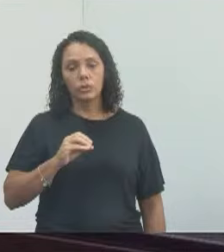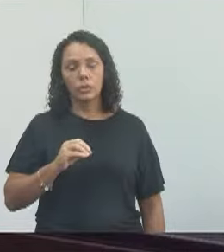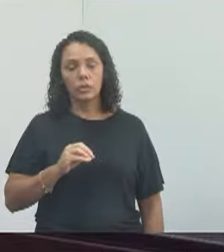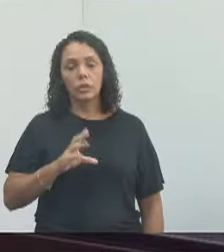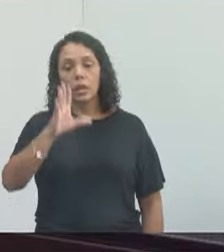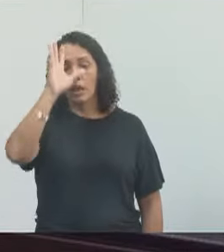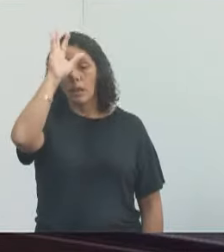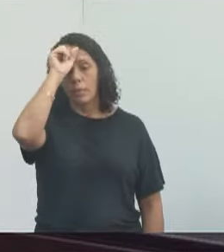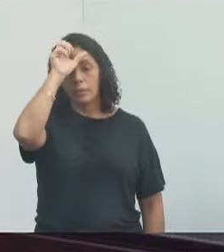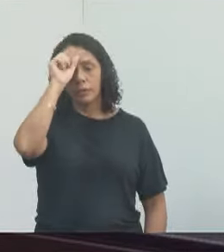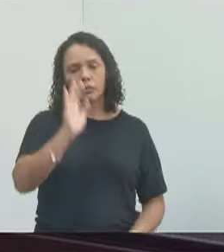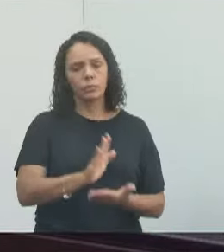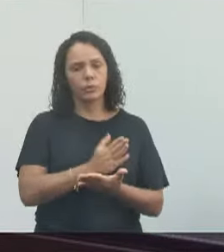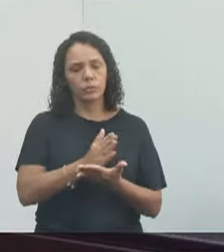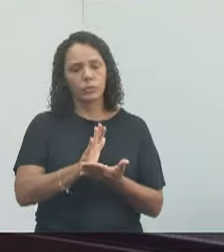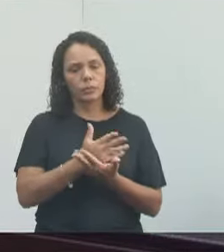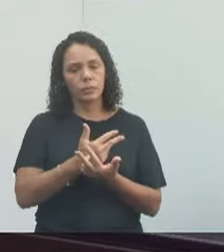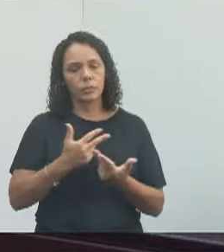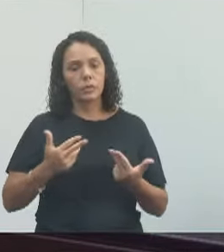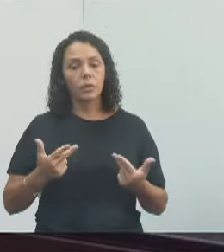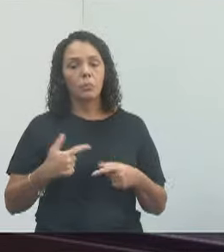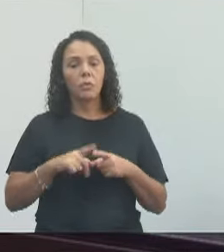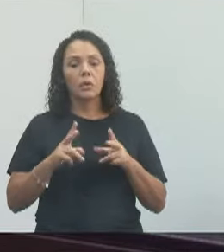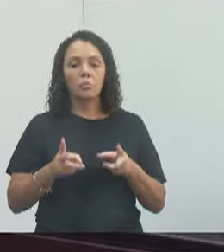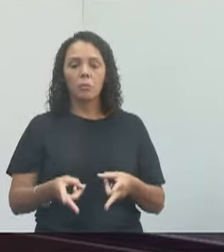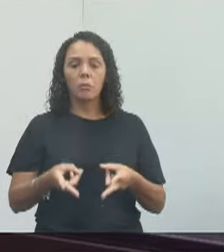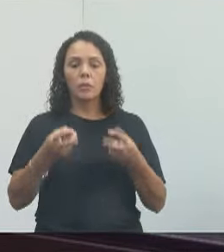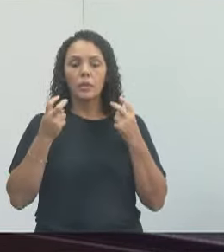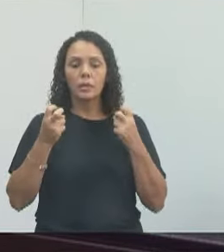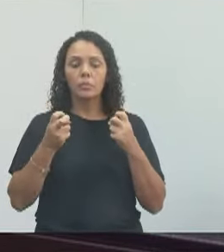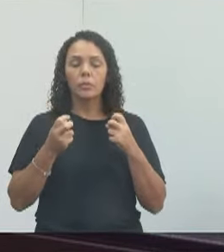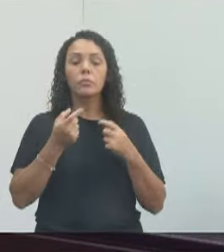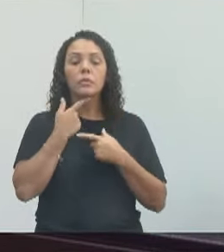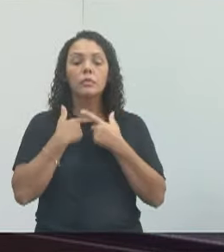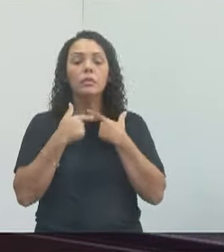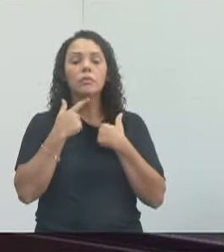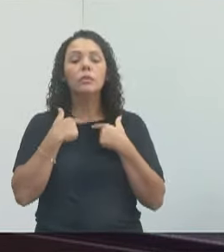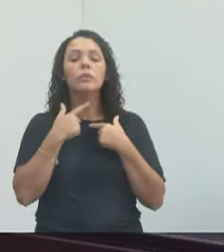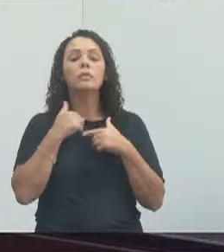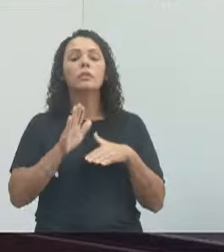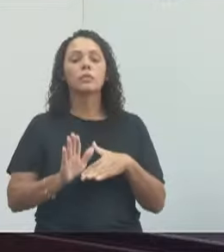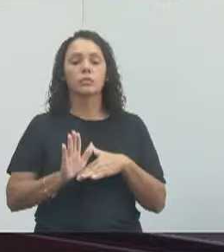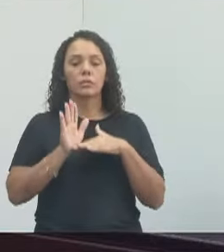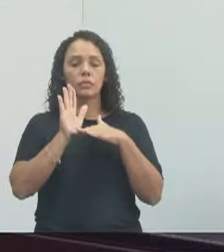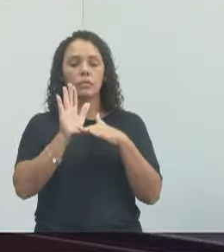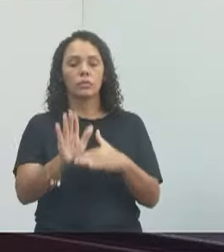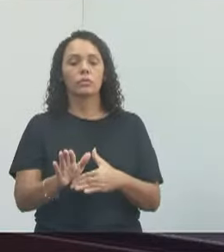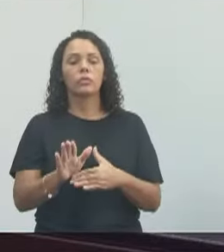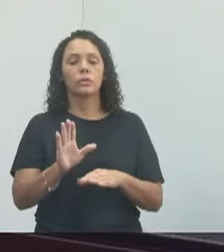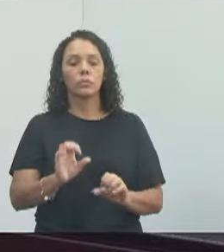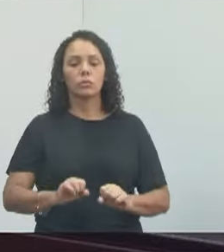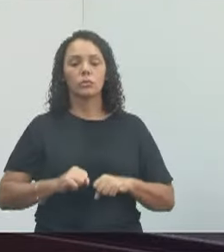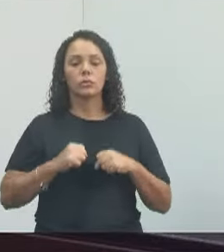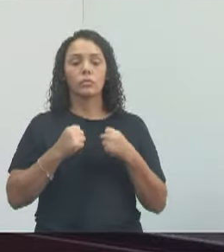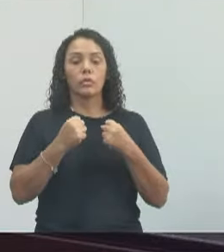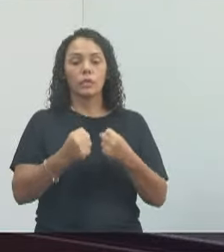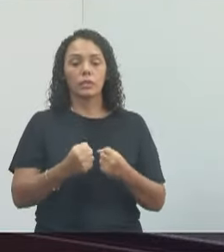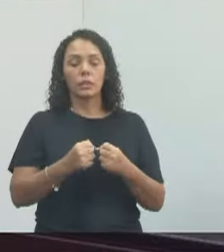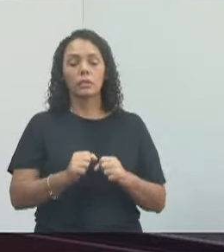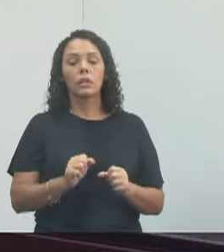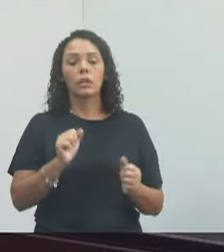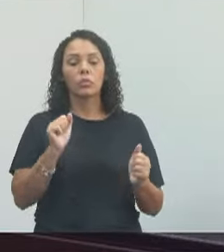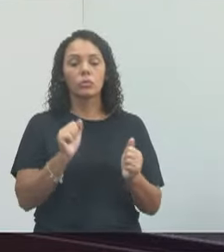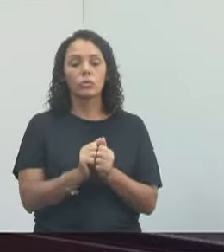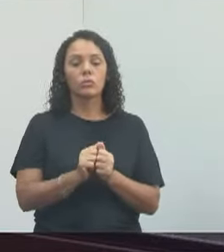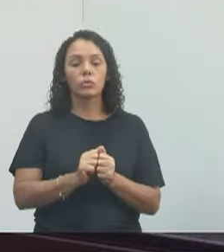algumas situações mas a gente vê que a boa vontade tem imperado então junto com a Dra Jaqueline que